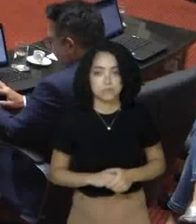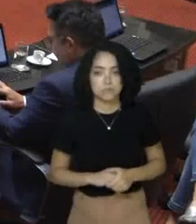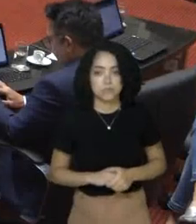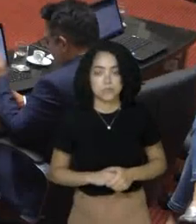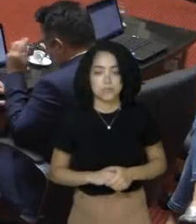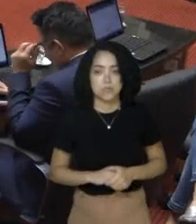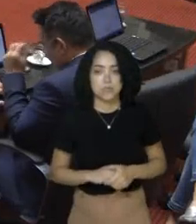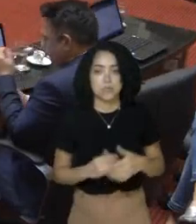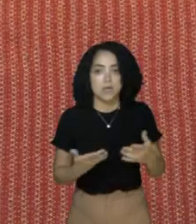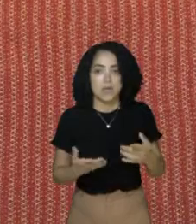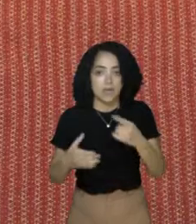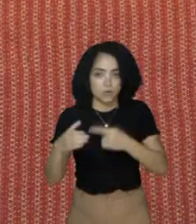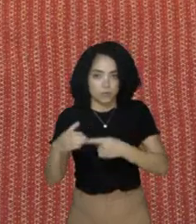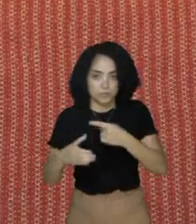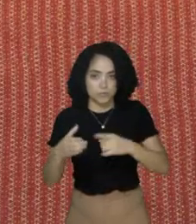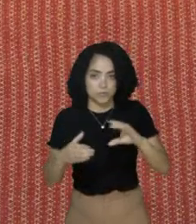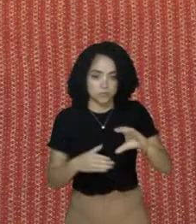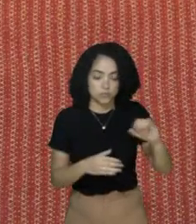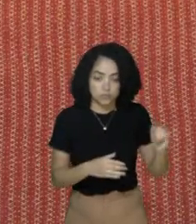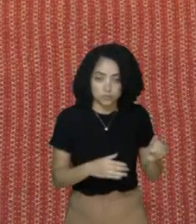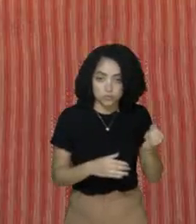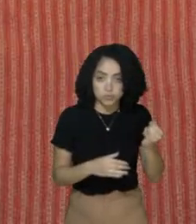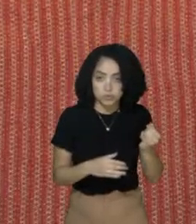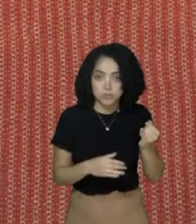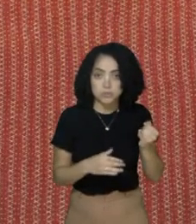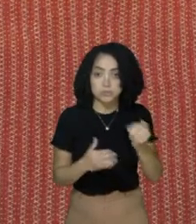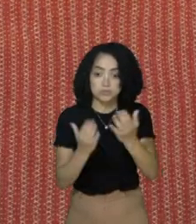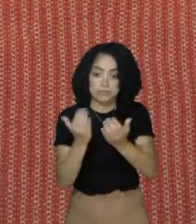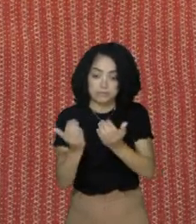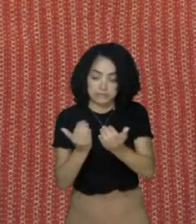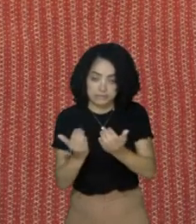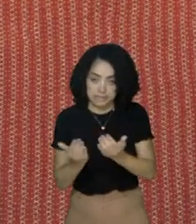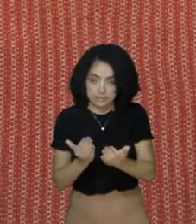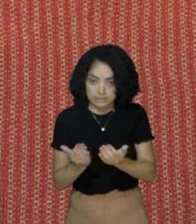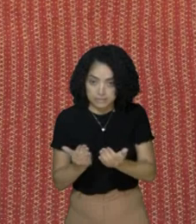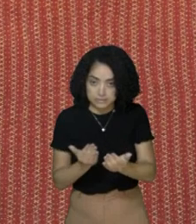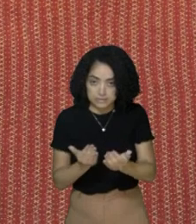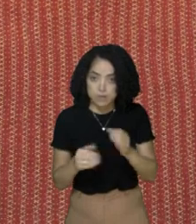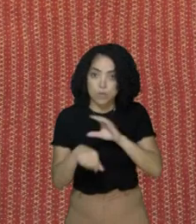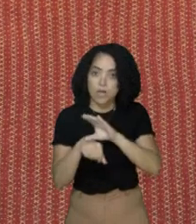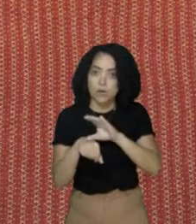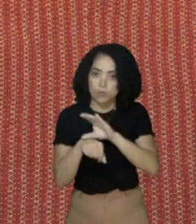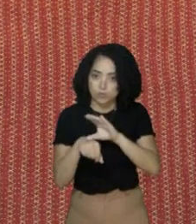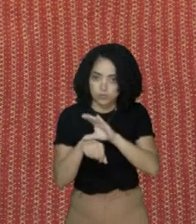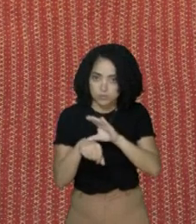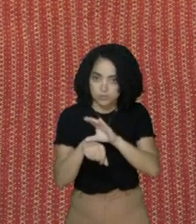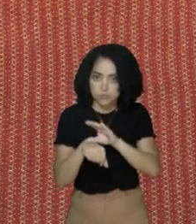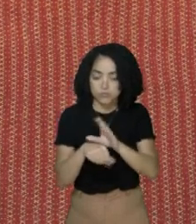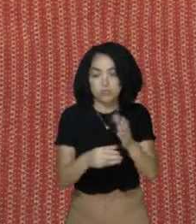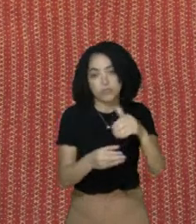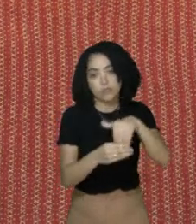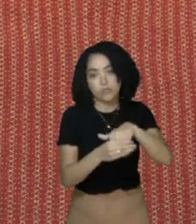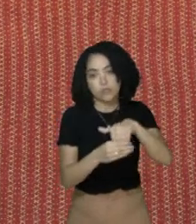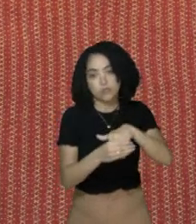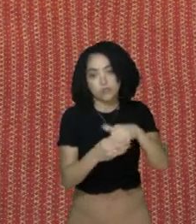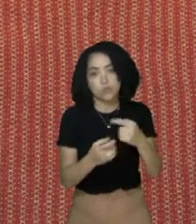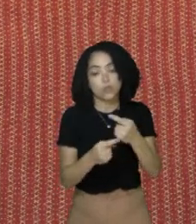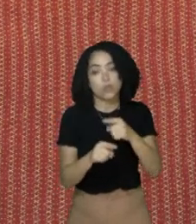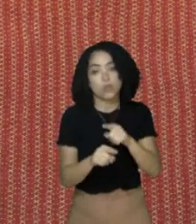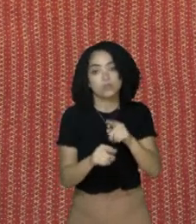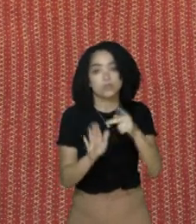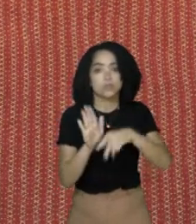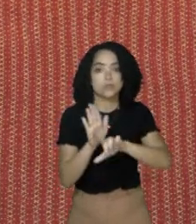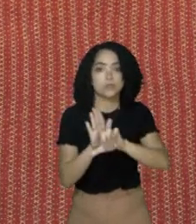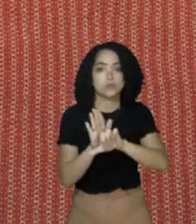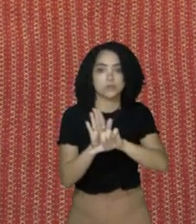a Comissão de Constituição e Justiça, que tem que analisar a constitucionalidade, vota, né, contrário a um projeto